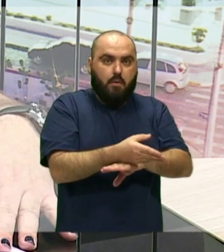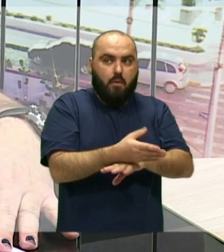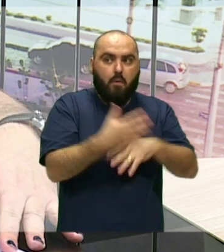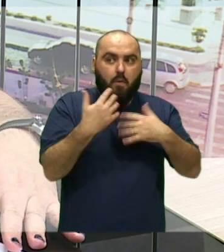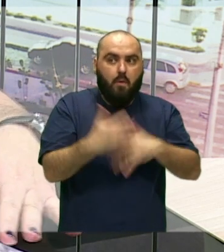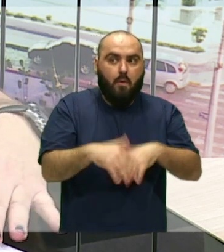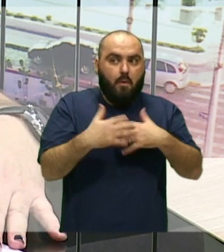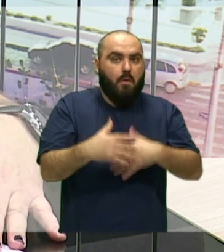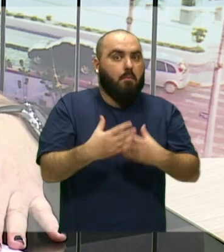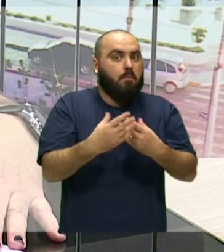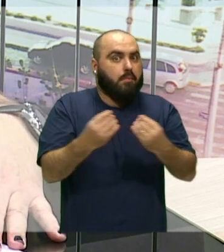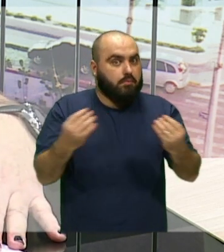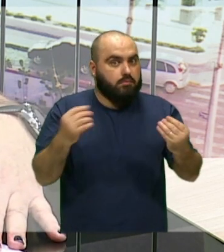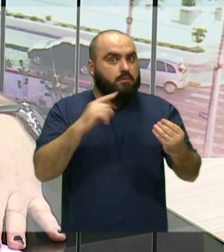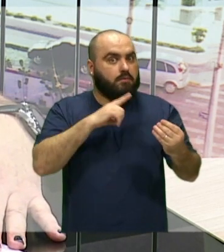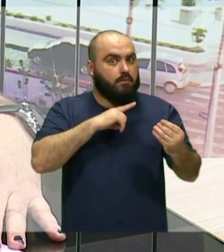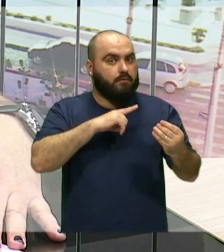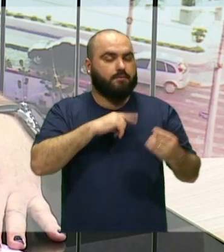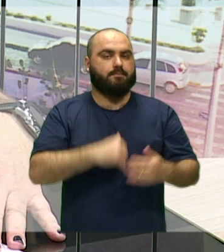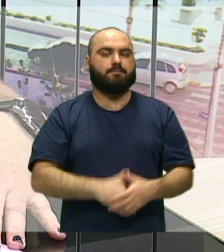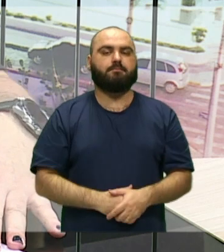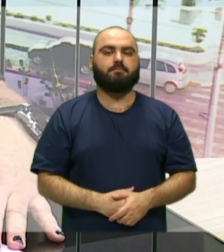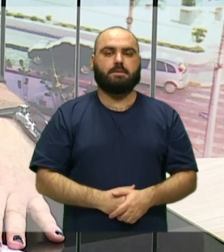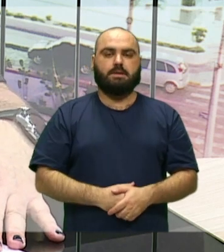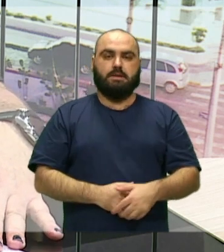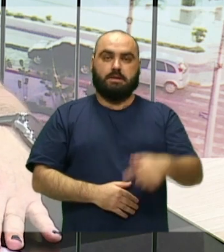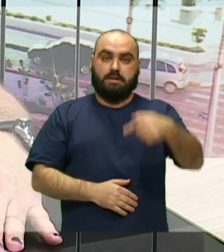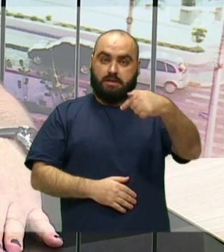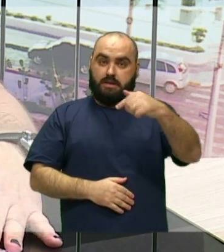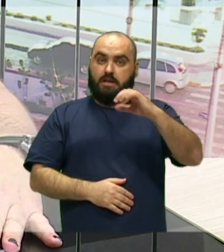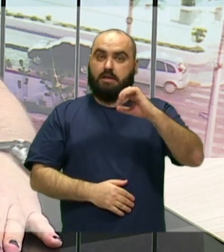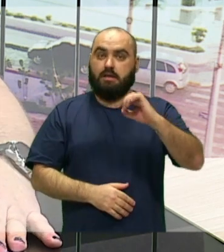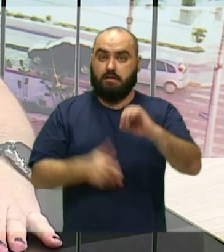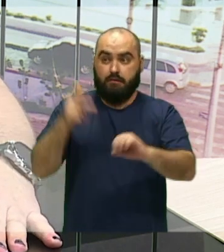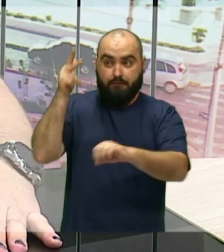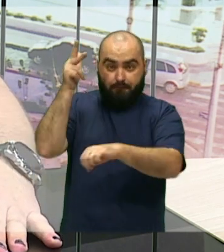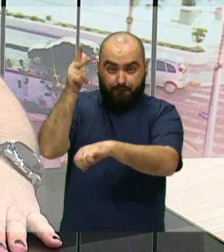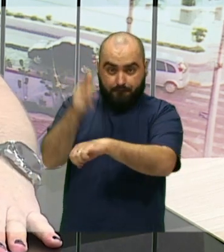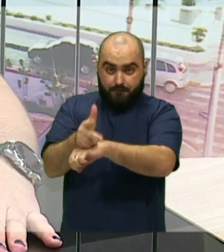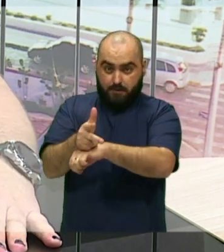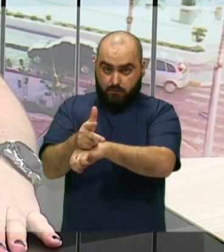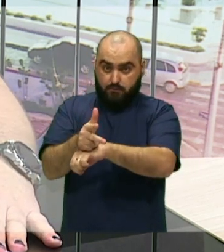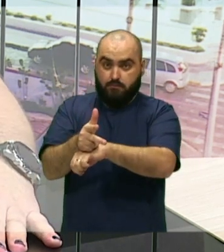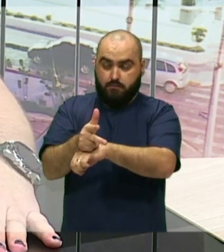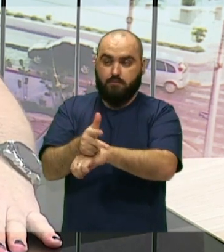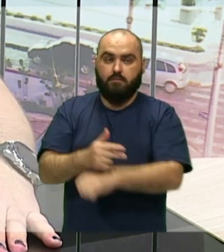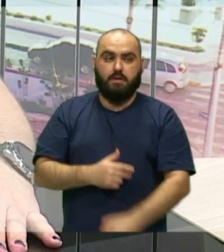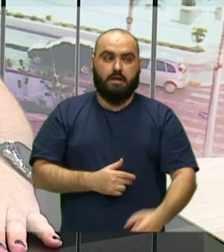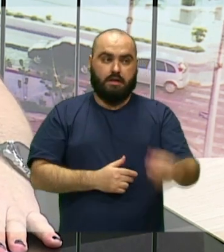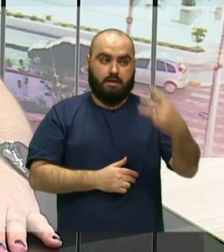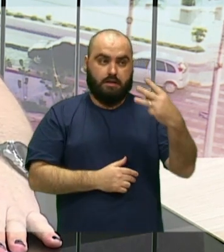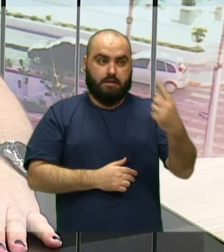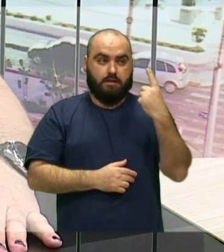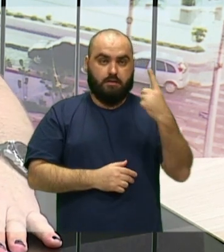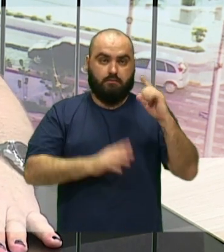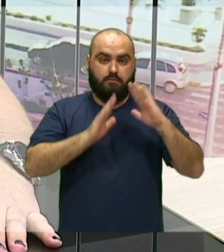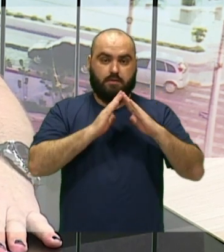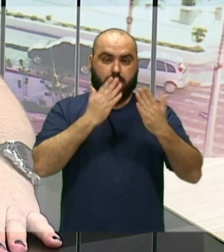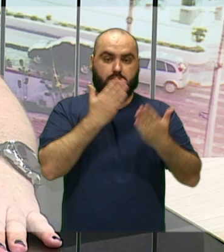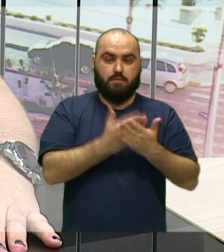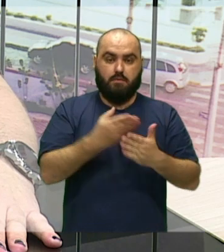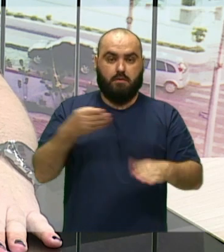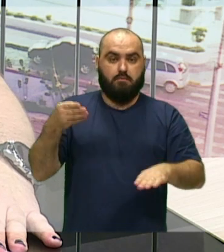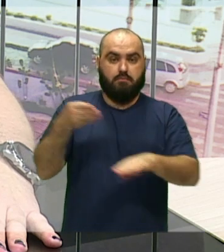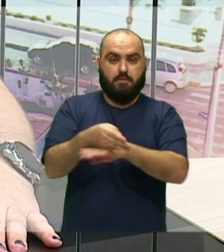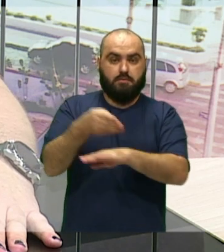ã foram 70 vídeos recebidos eh 31 escolas que participaram da